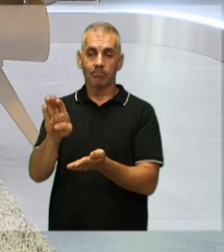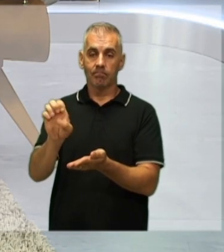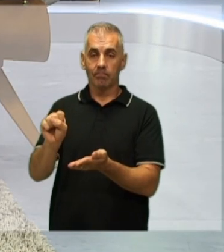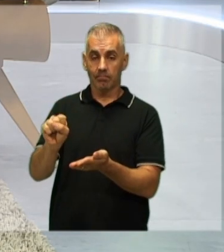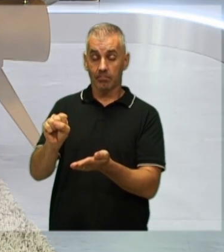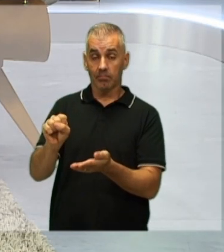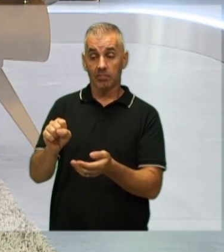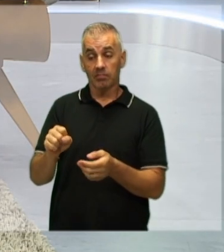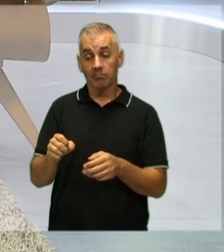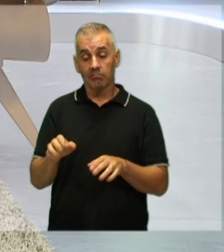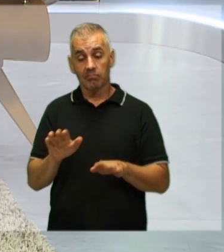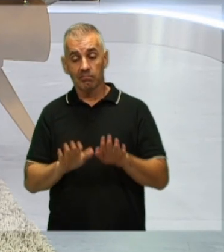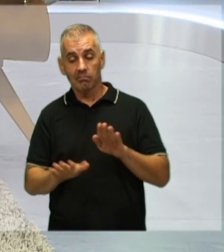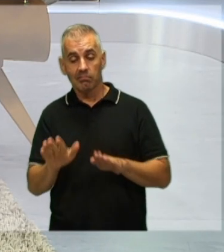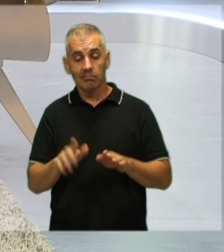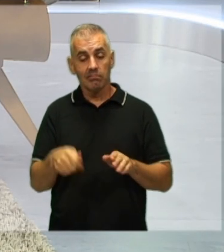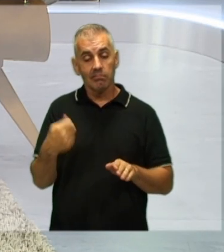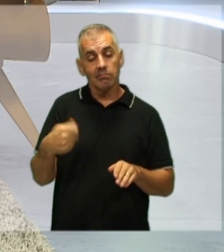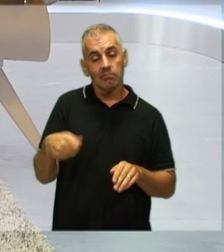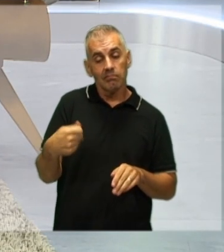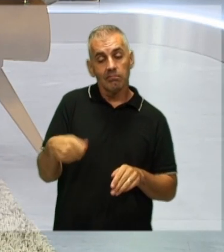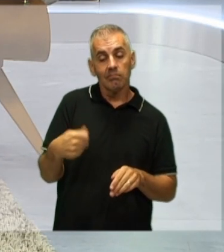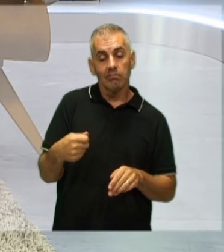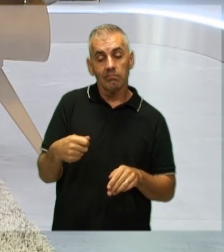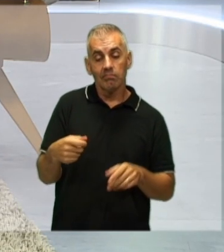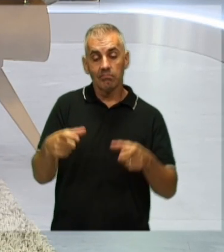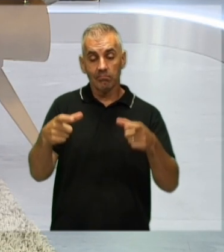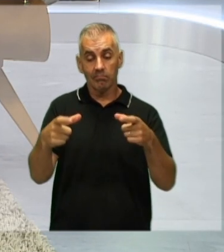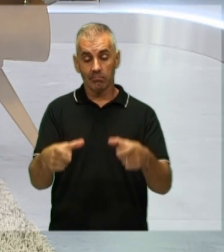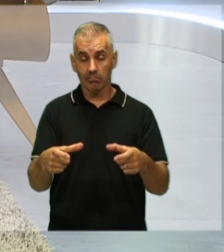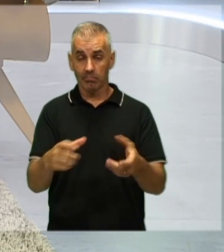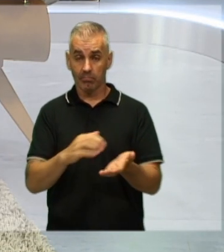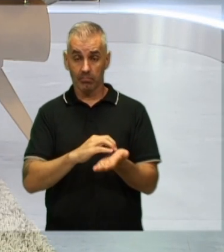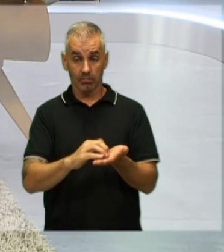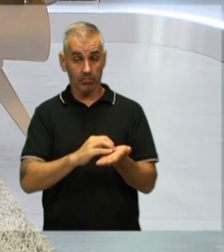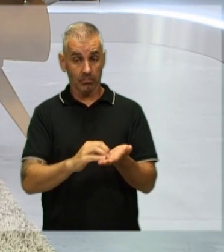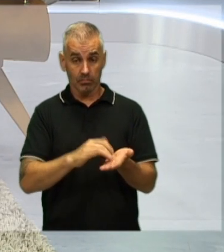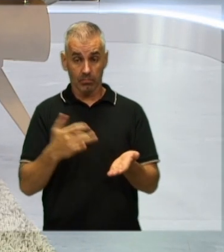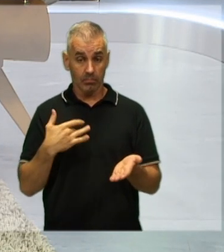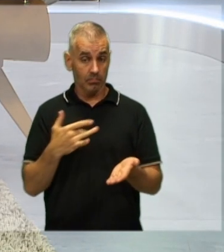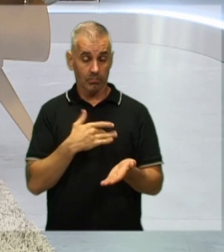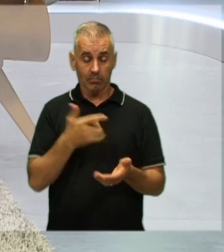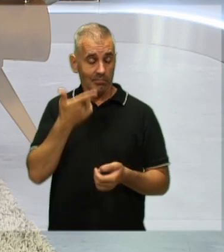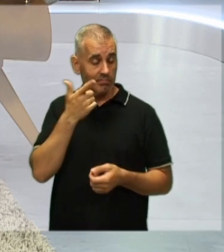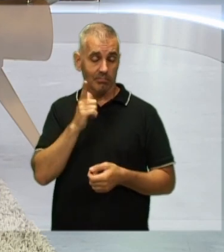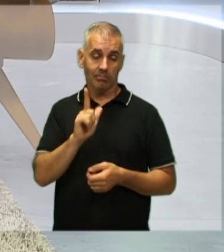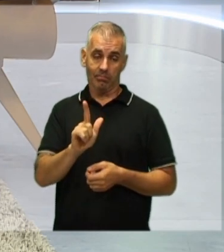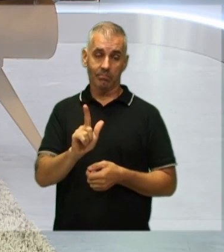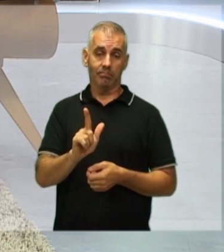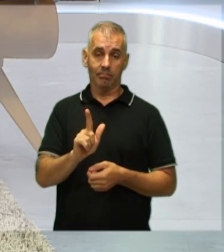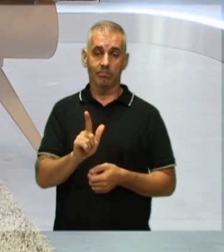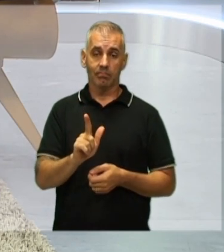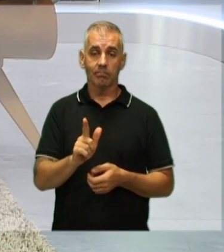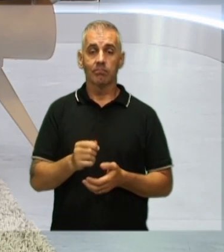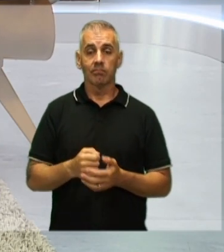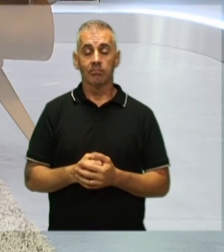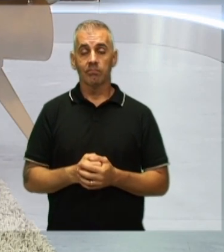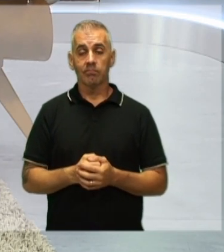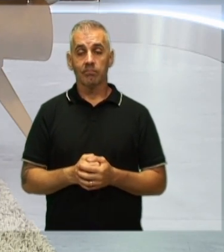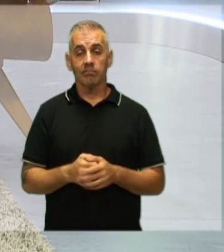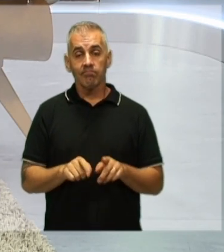necessidade do local, que a Secretaria, infelizmente, não conseguiu abraçar a todos,